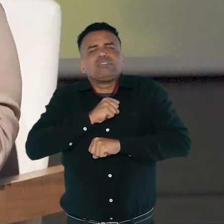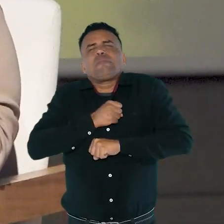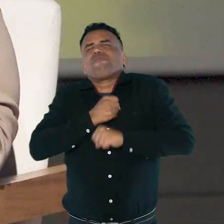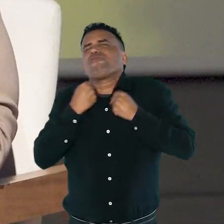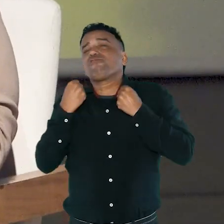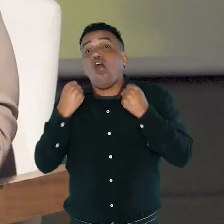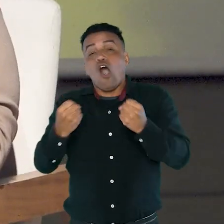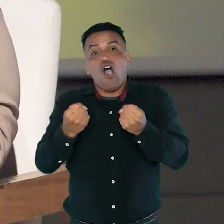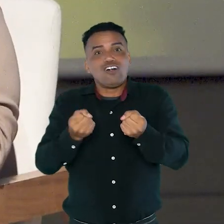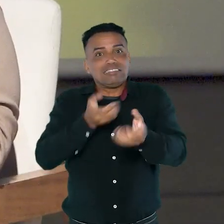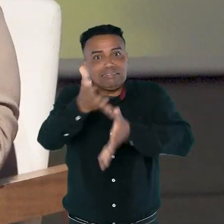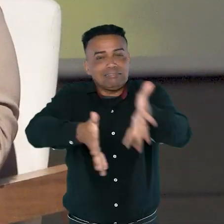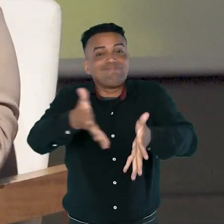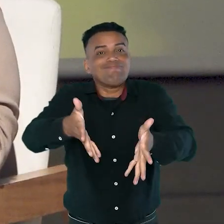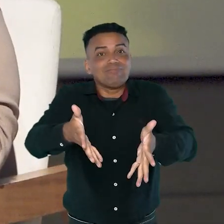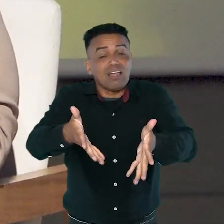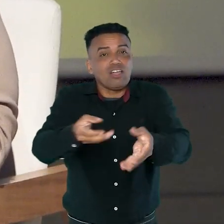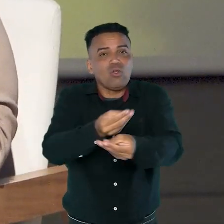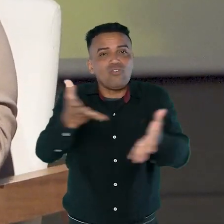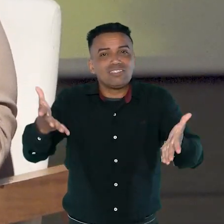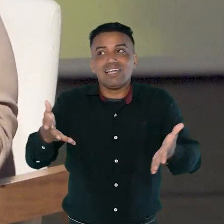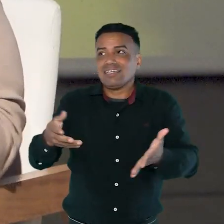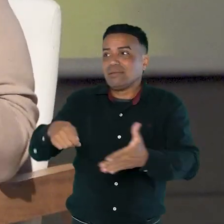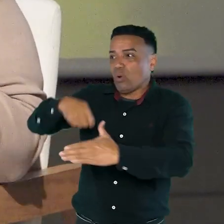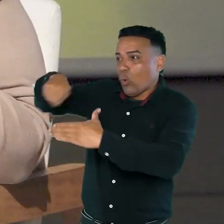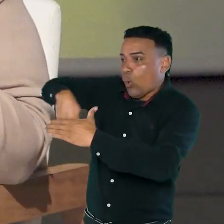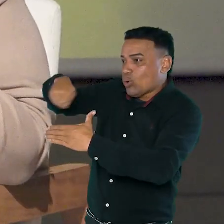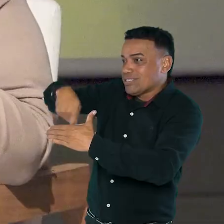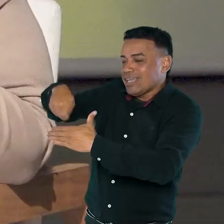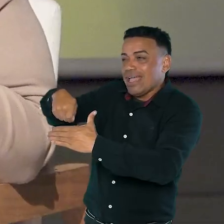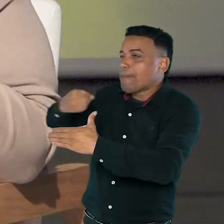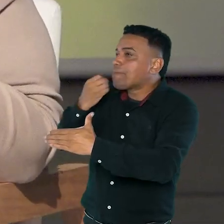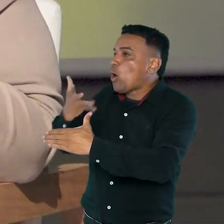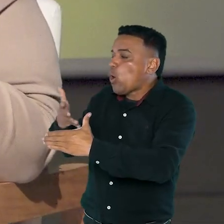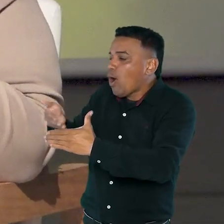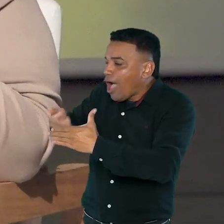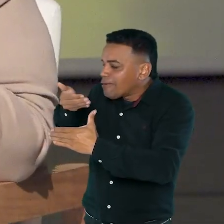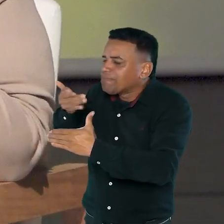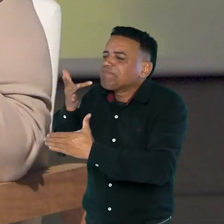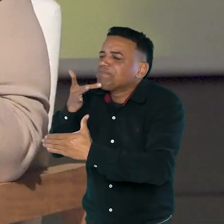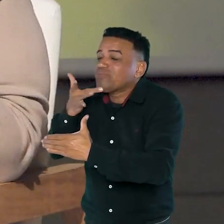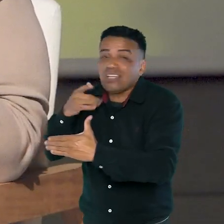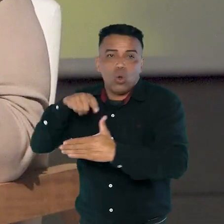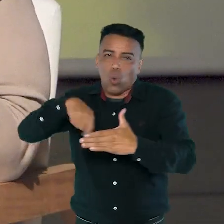Quero oferecer como uma boa cozinheira. Eu não cozinho muito bem, né?